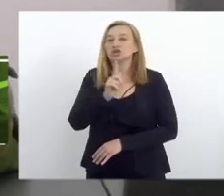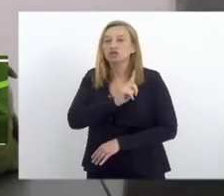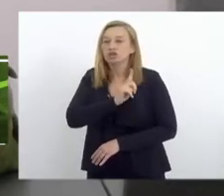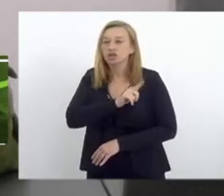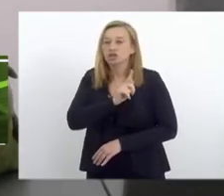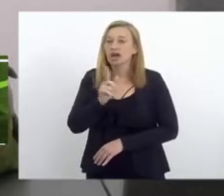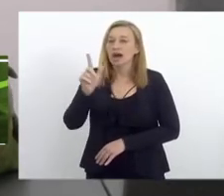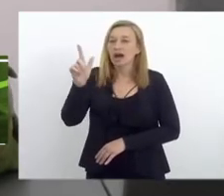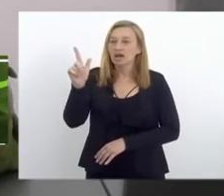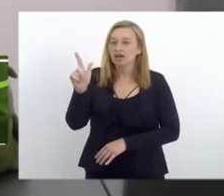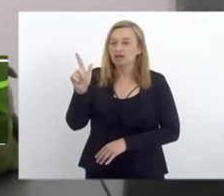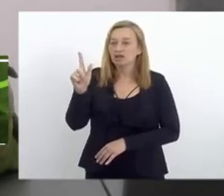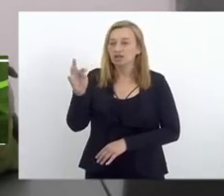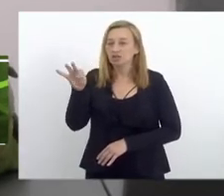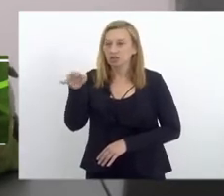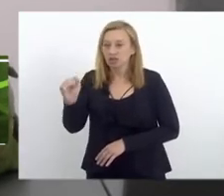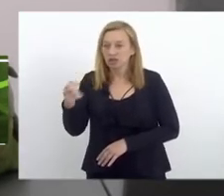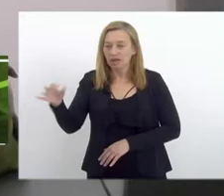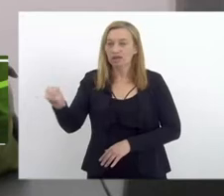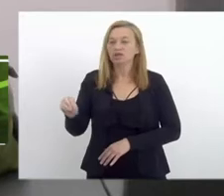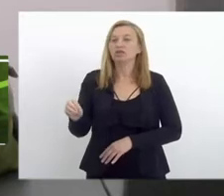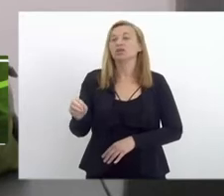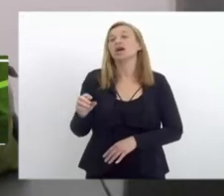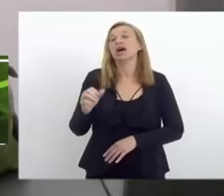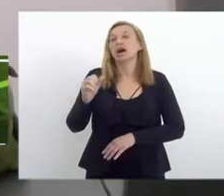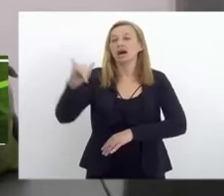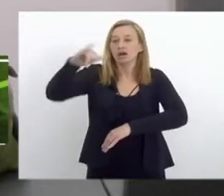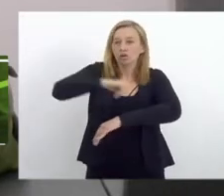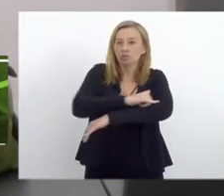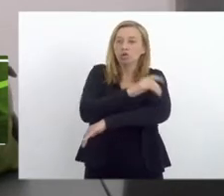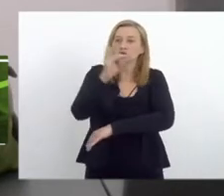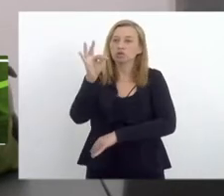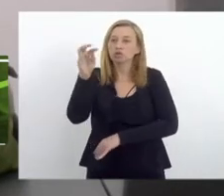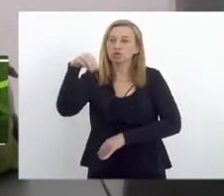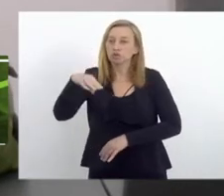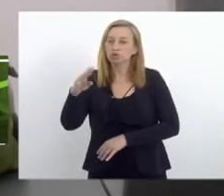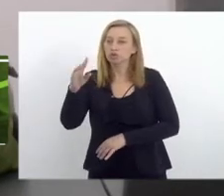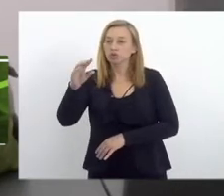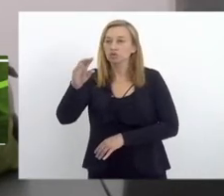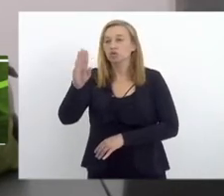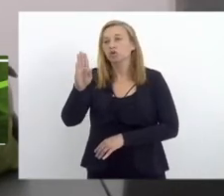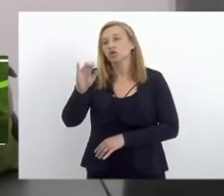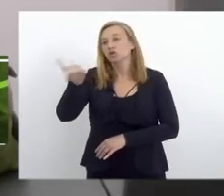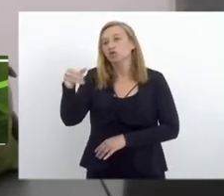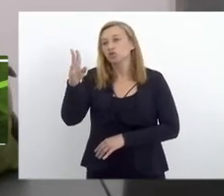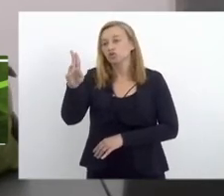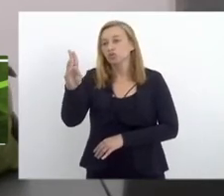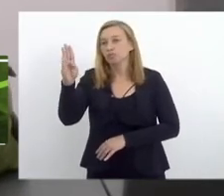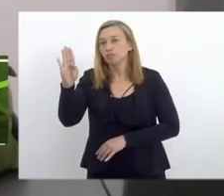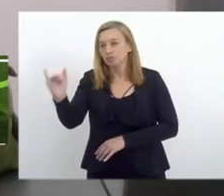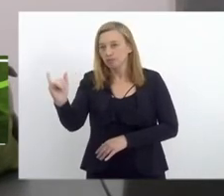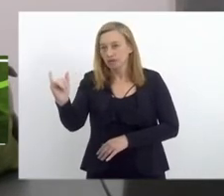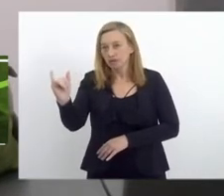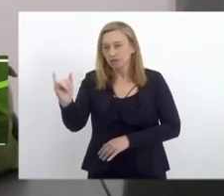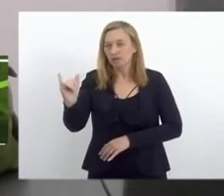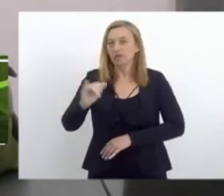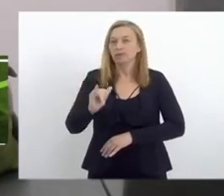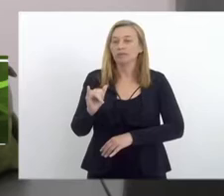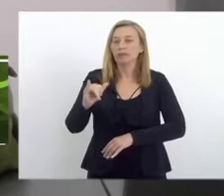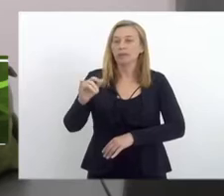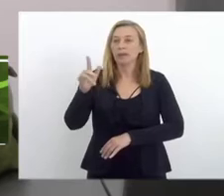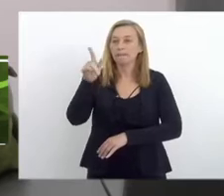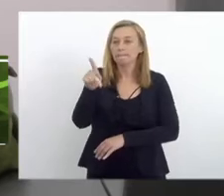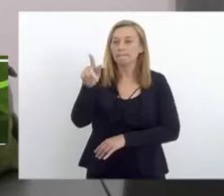Aeroporto Internacional Tom Jobim, Patrick Ferri. Ele é o Rede de Operações